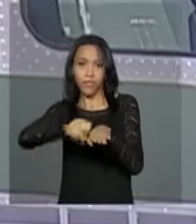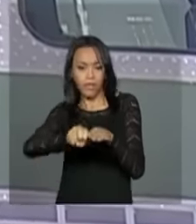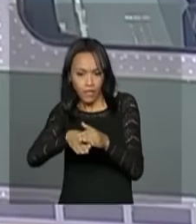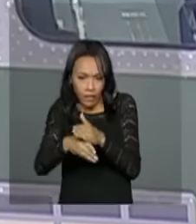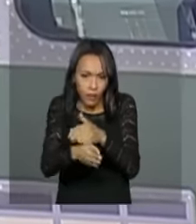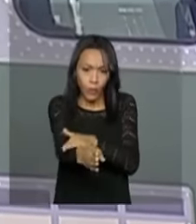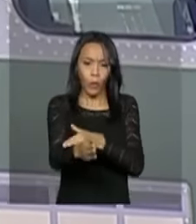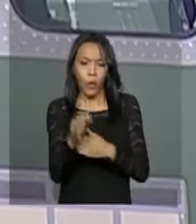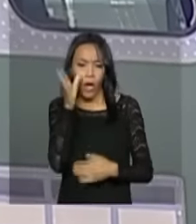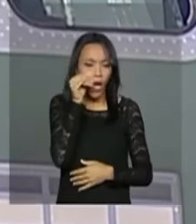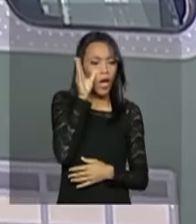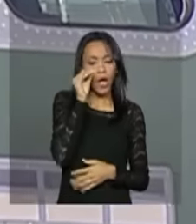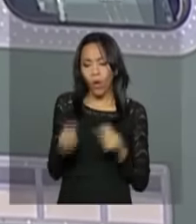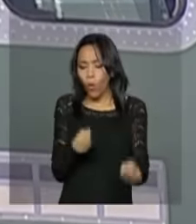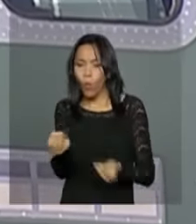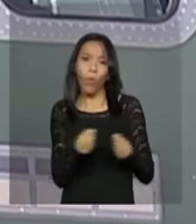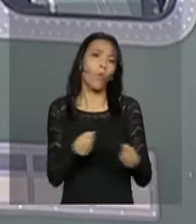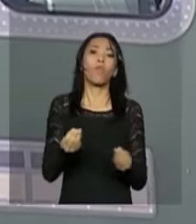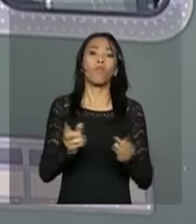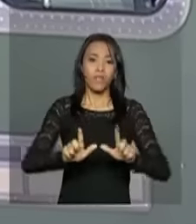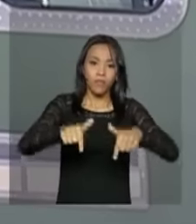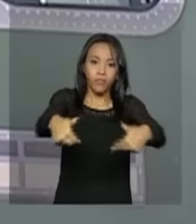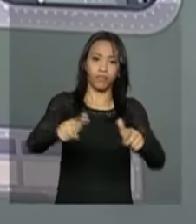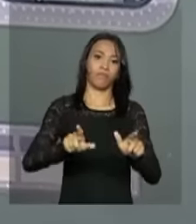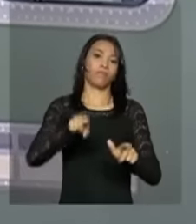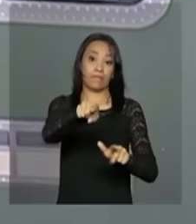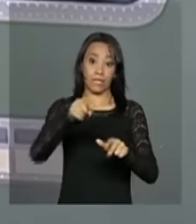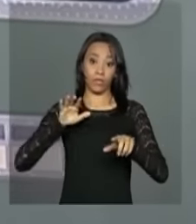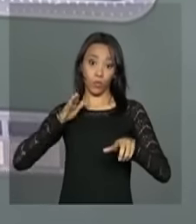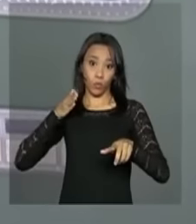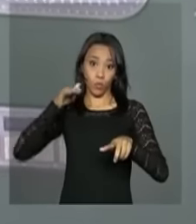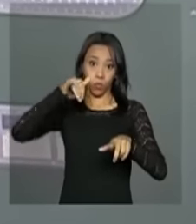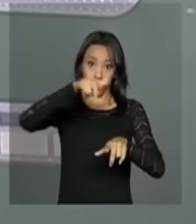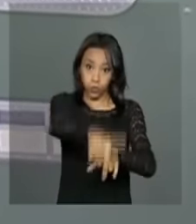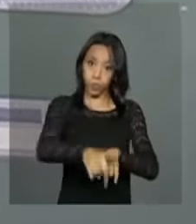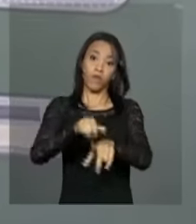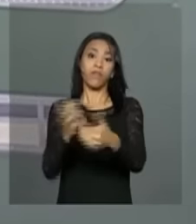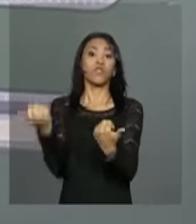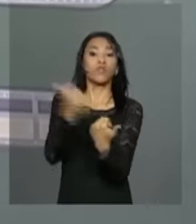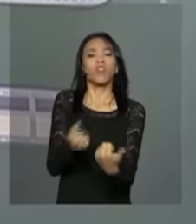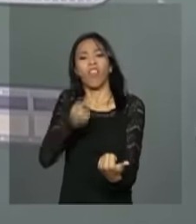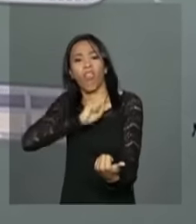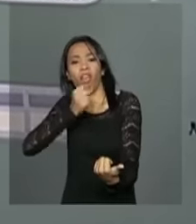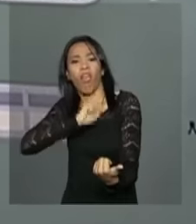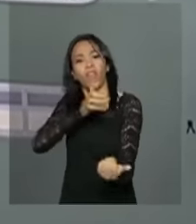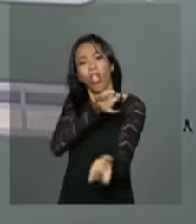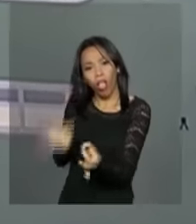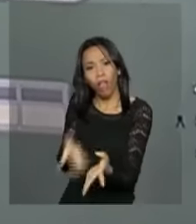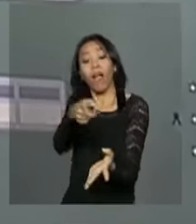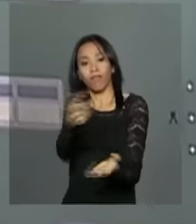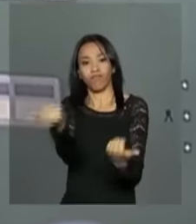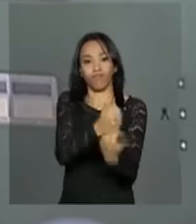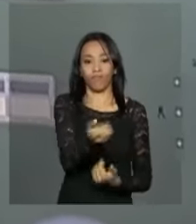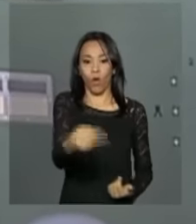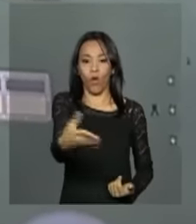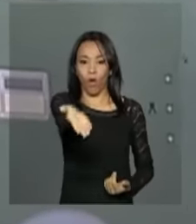aeronave KC-390, novo avião cargueiro projetado pela Força Aérea Brasileira. Perguntada se considera precipitada a saída do